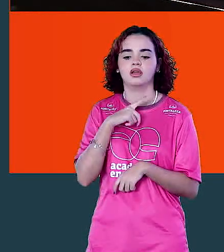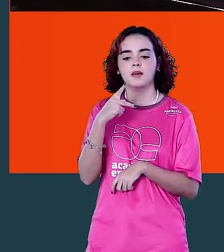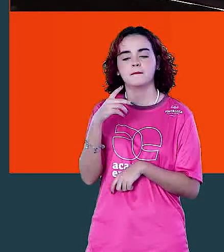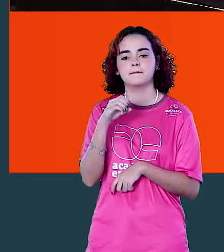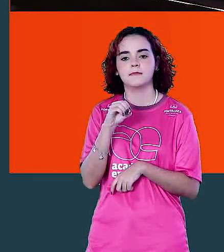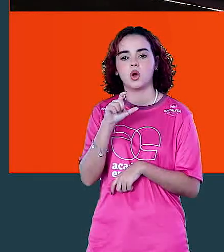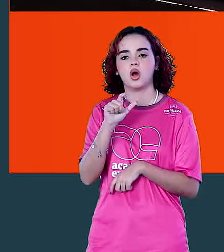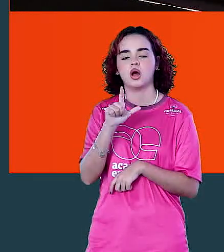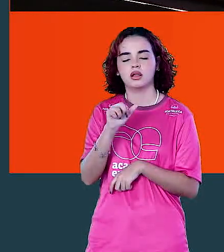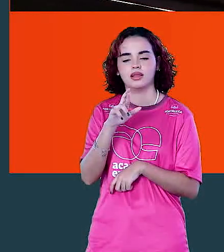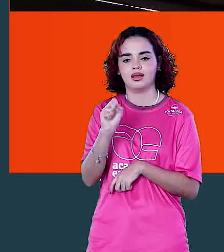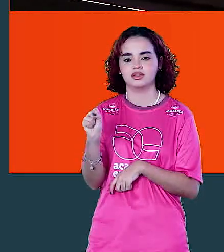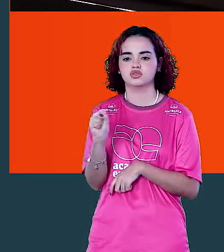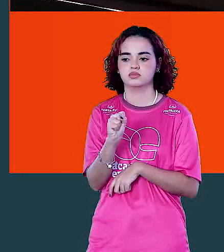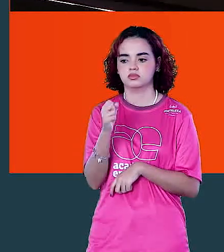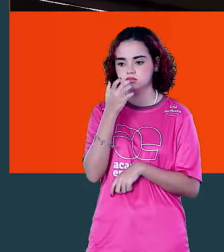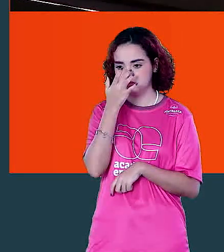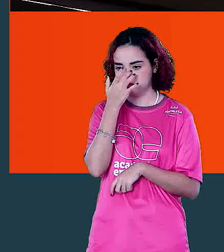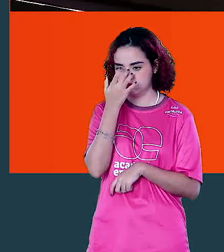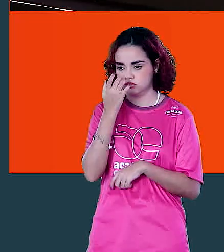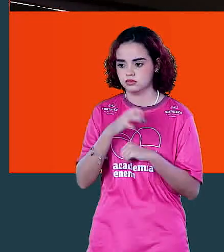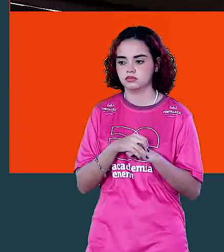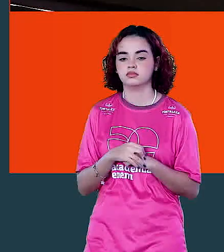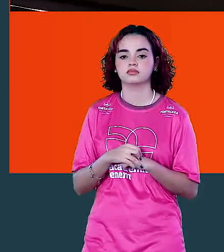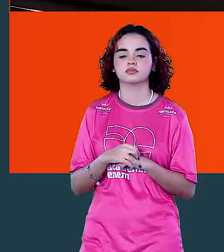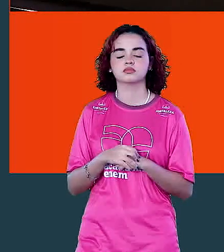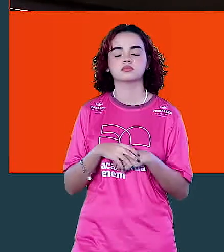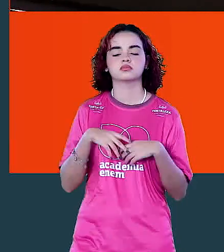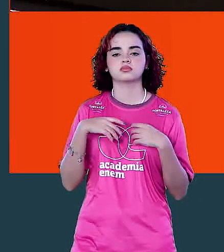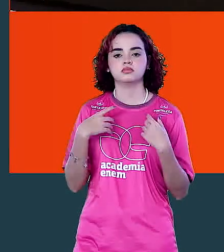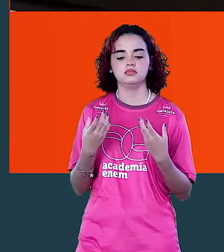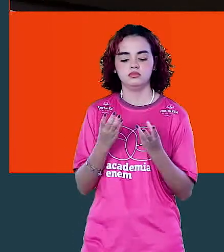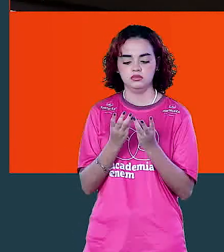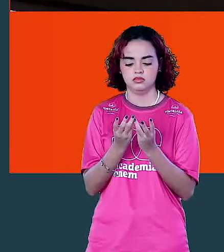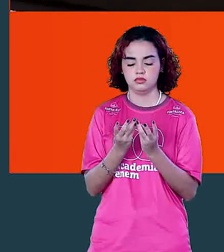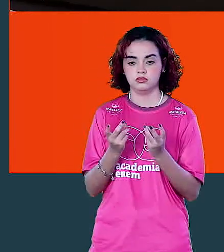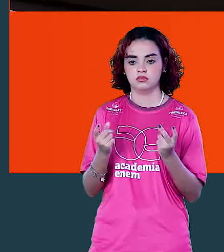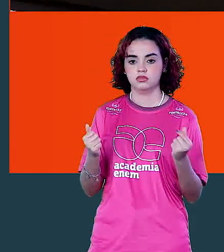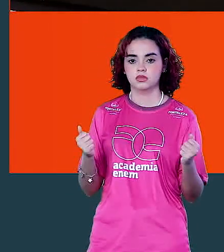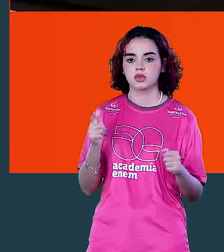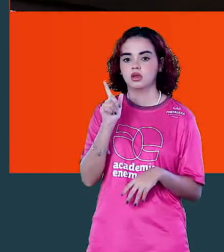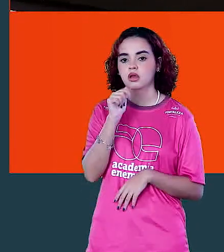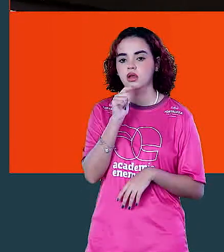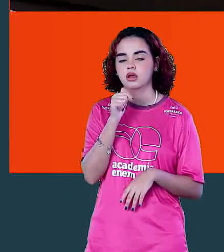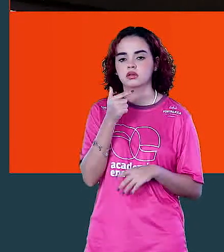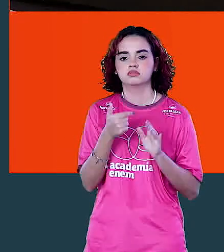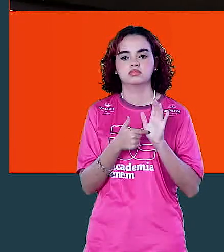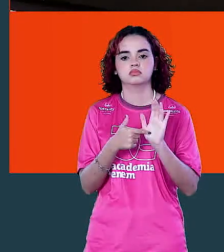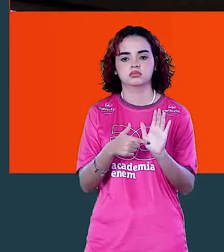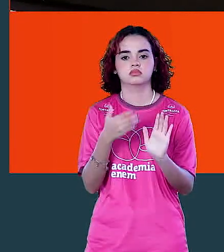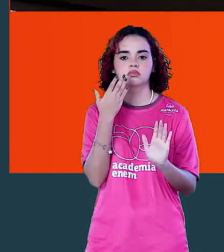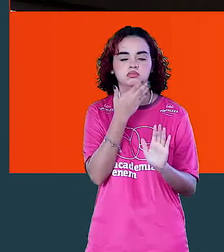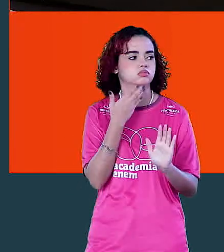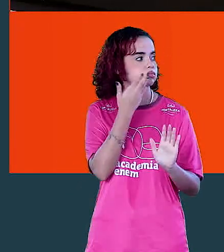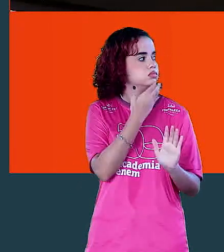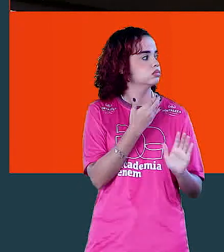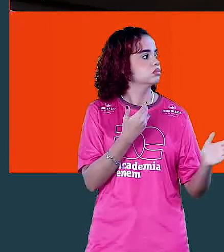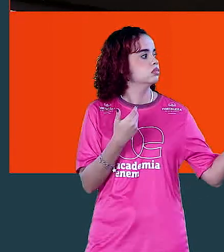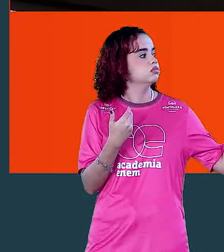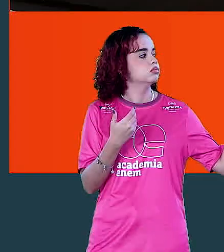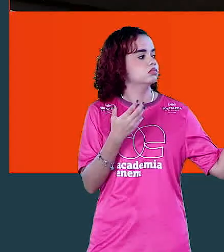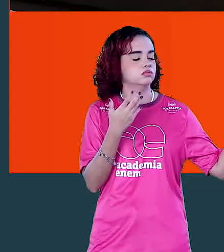polar, né? A dissolução na água do soluto apresentado, que é o açúcar, aqui ó,